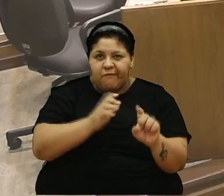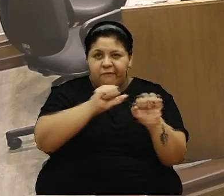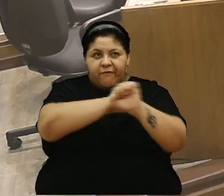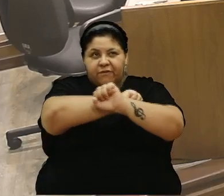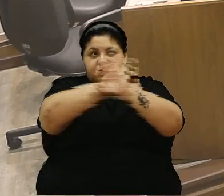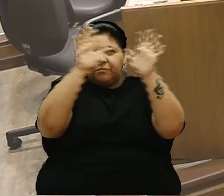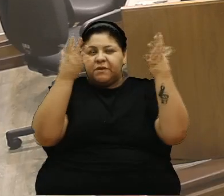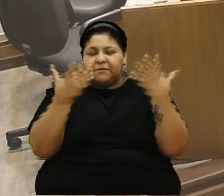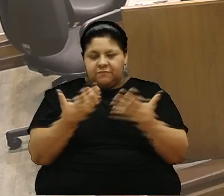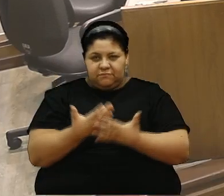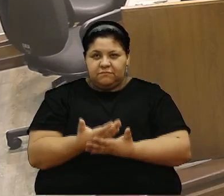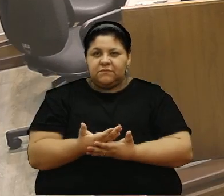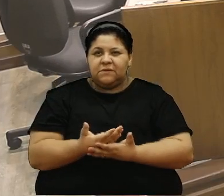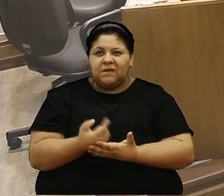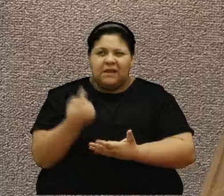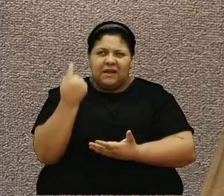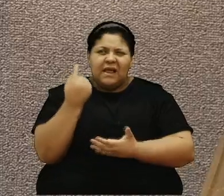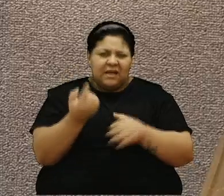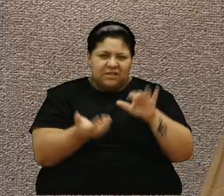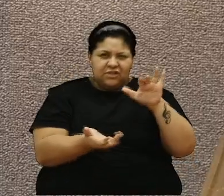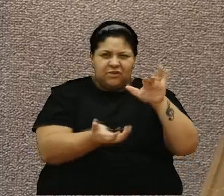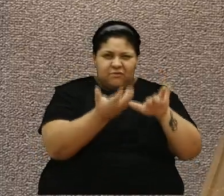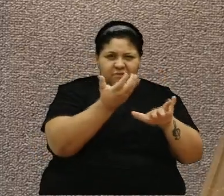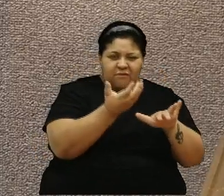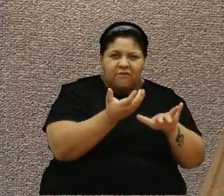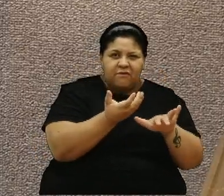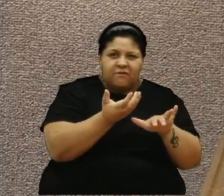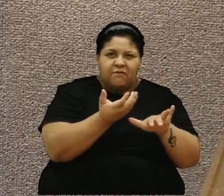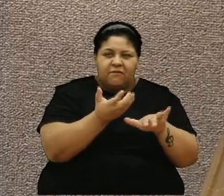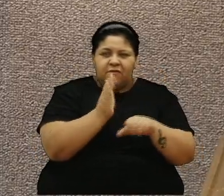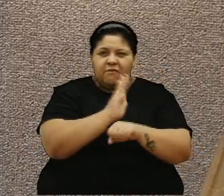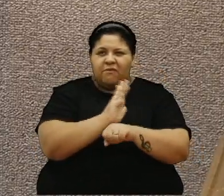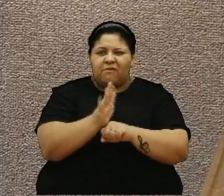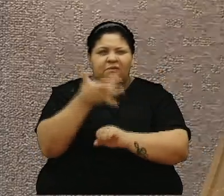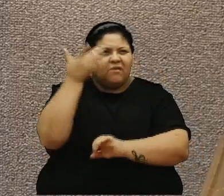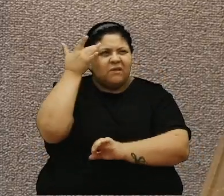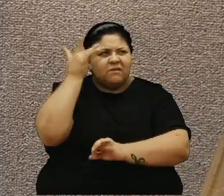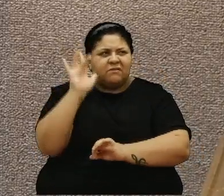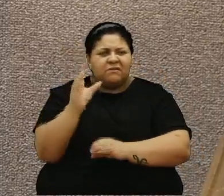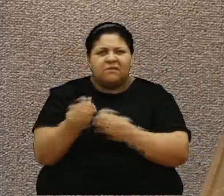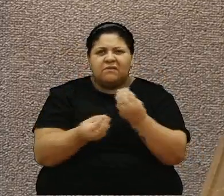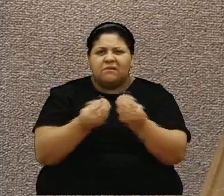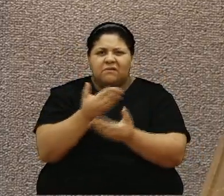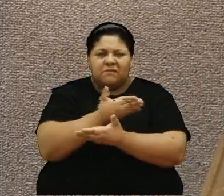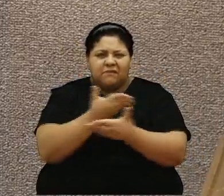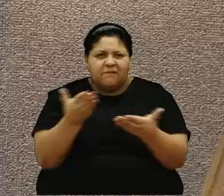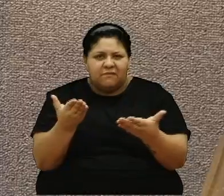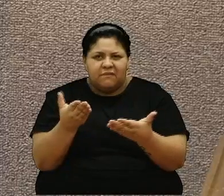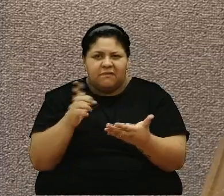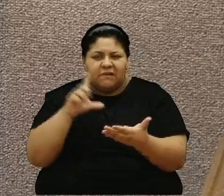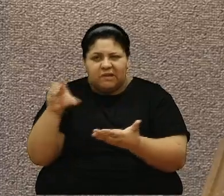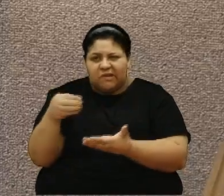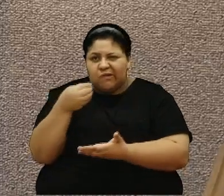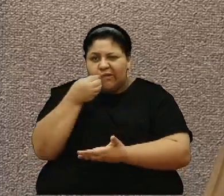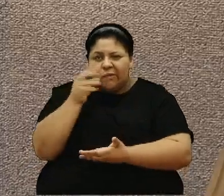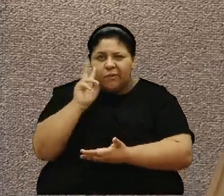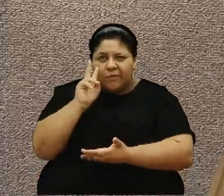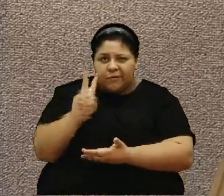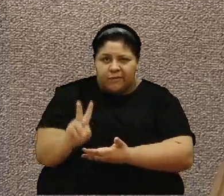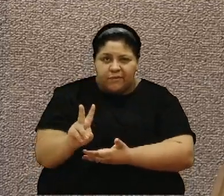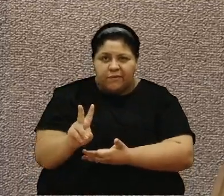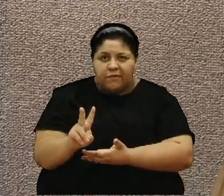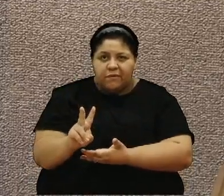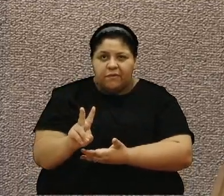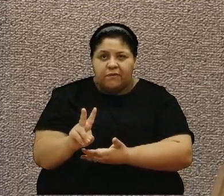manhã. Ela é de Brasília, um filme que passou, não sei quem dos nobres pares teve a oportunidade de assistir, Som